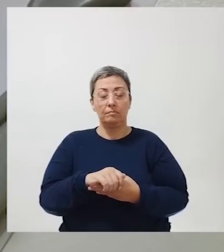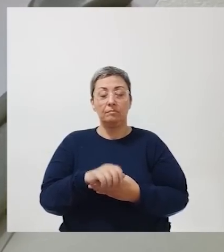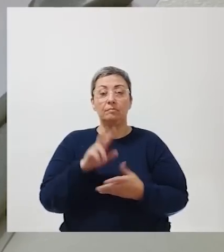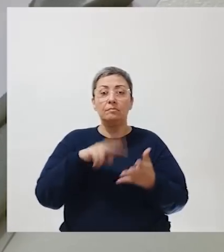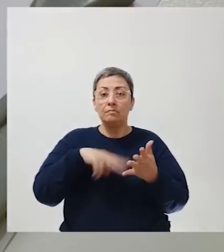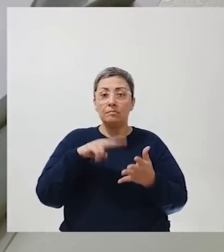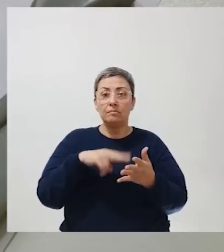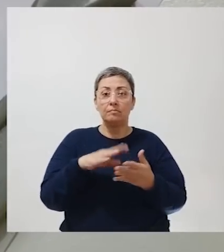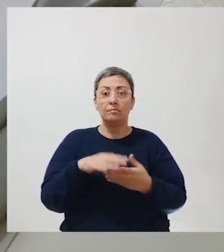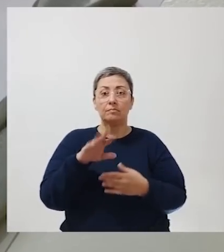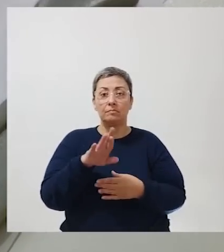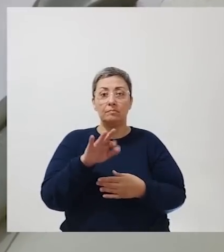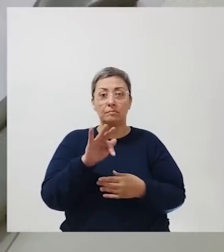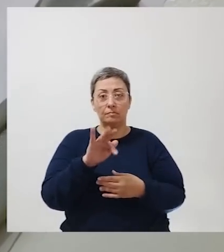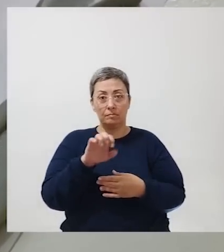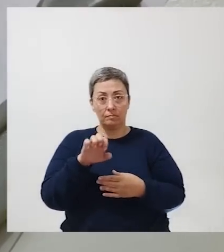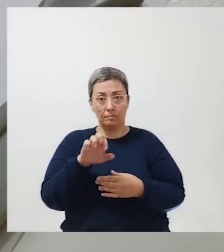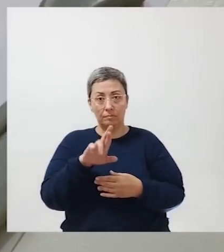Lê pra mim.